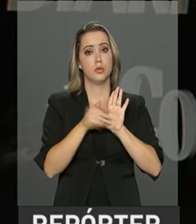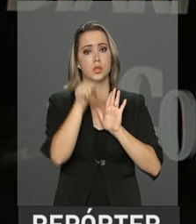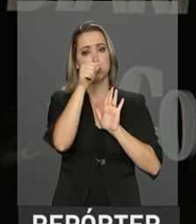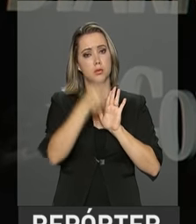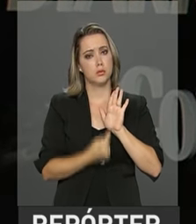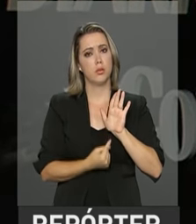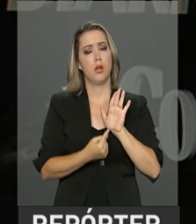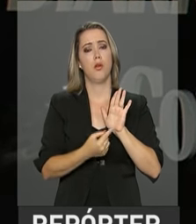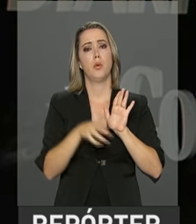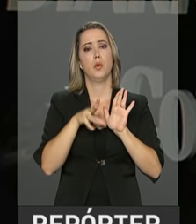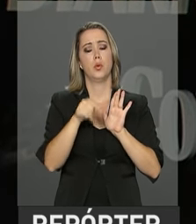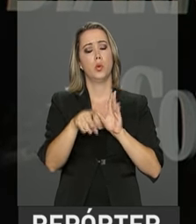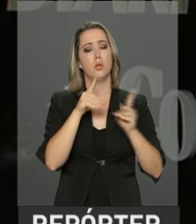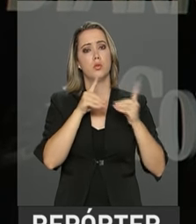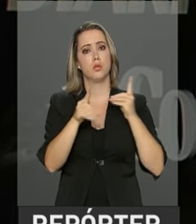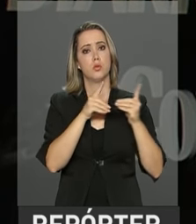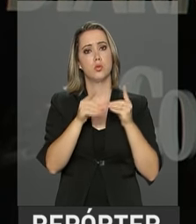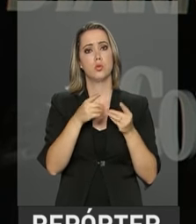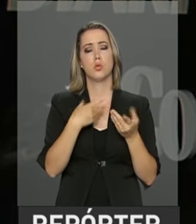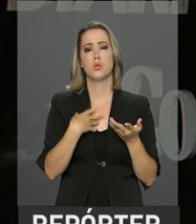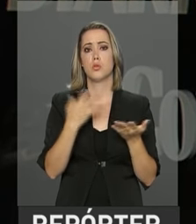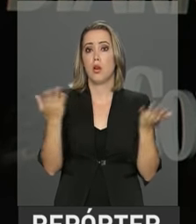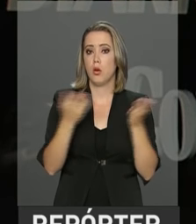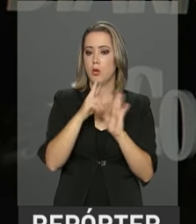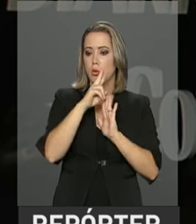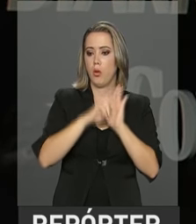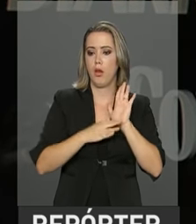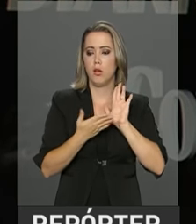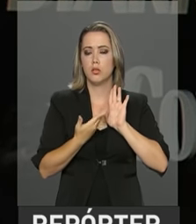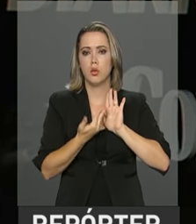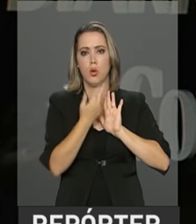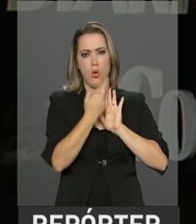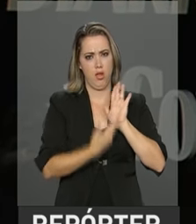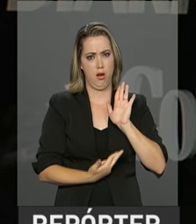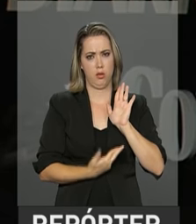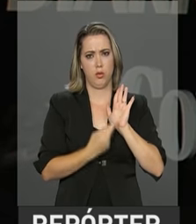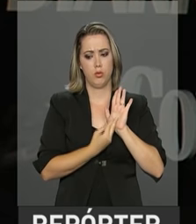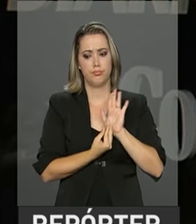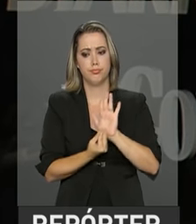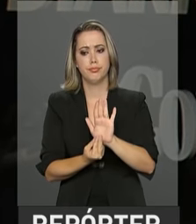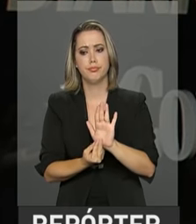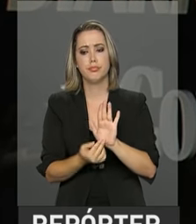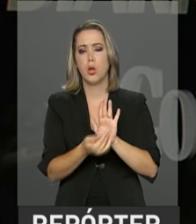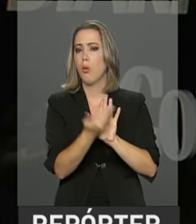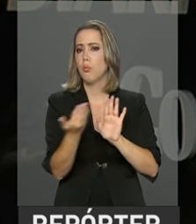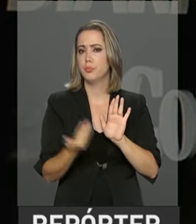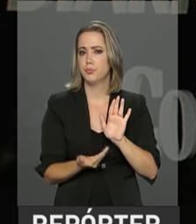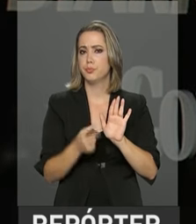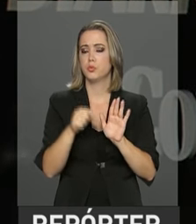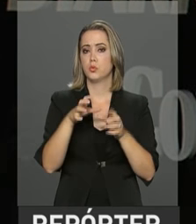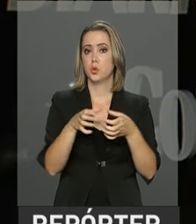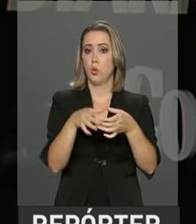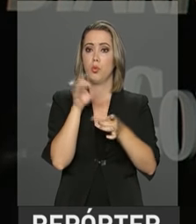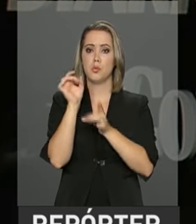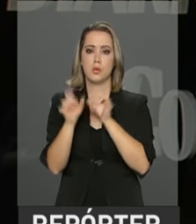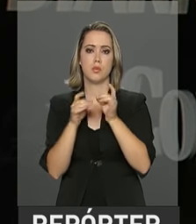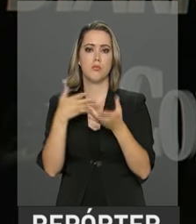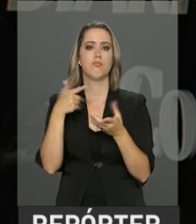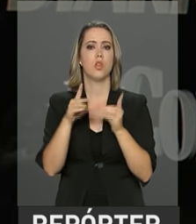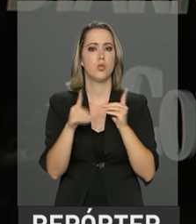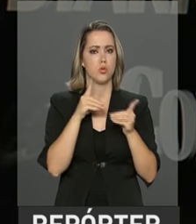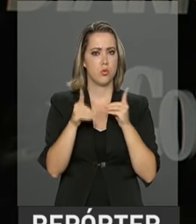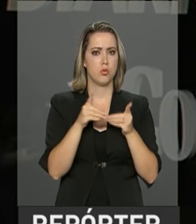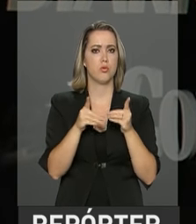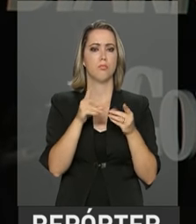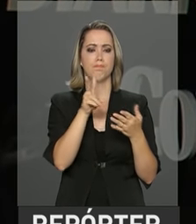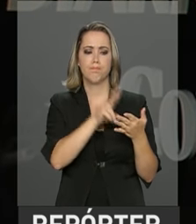discussões em relação ao parecer do deputado Arthur Maia, que é o relator da proposta na Comissão Especial. Essas discussões